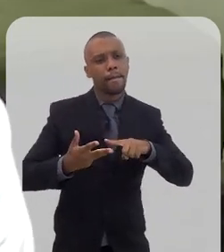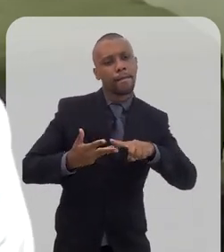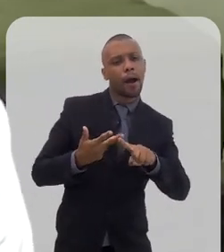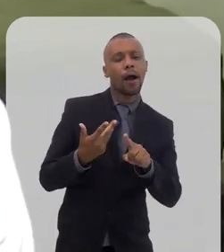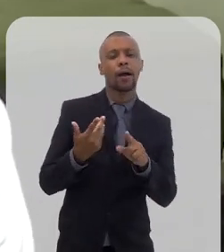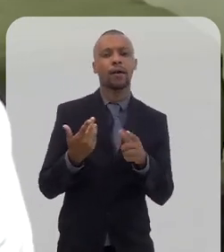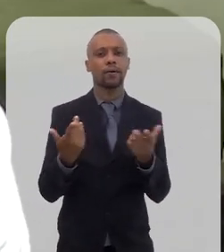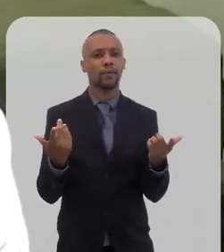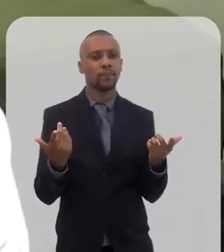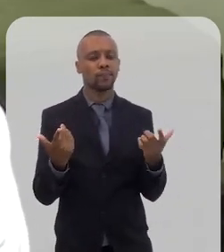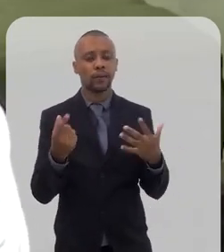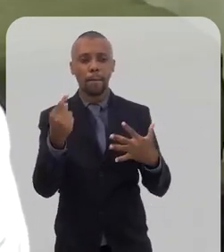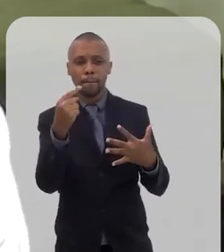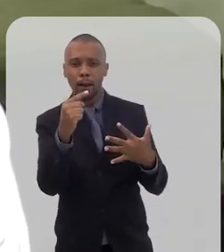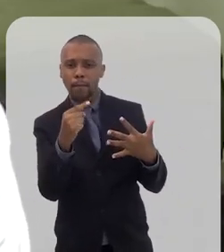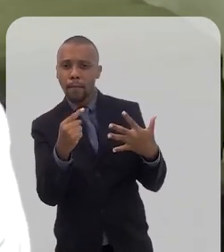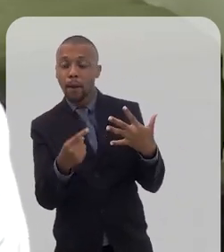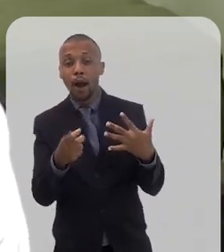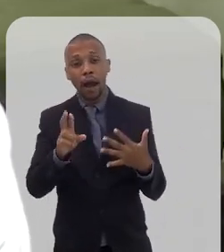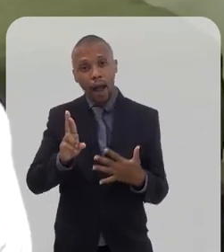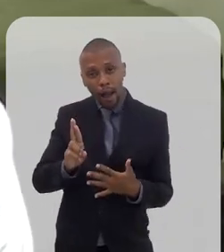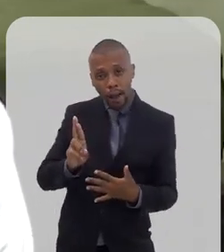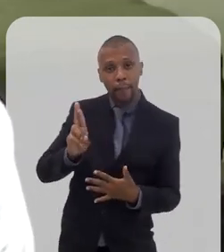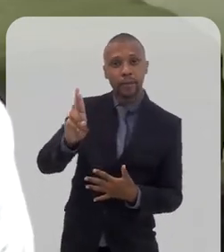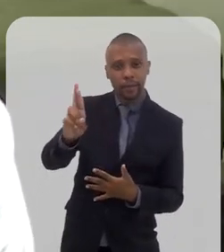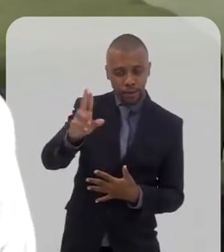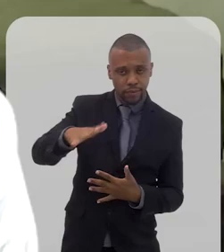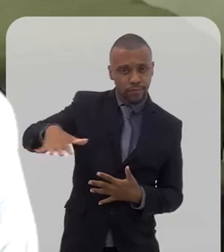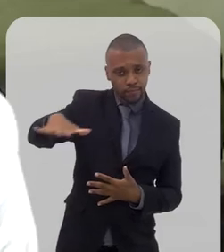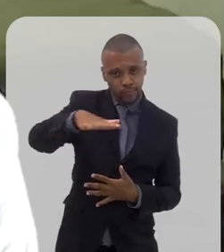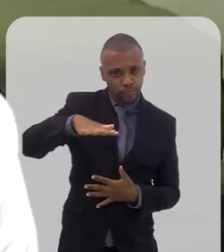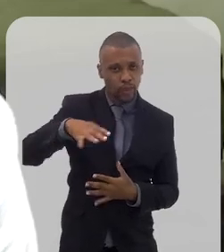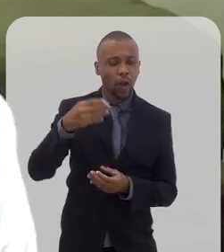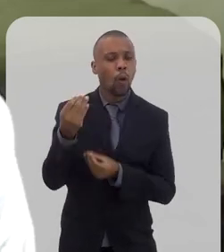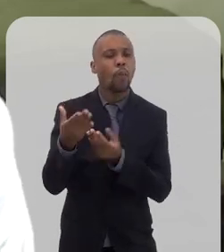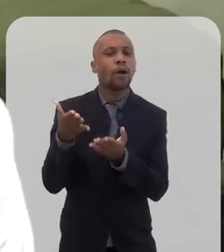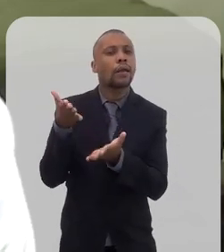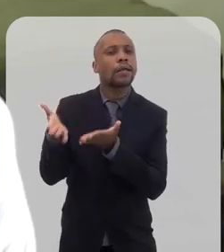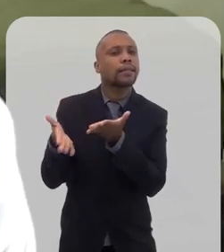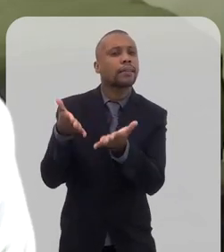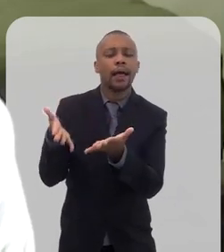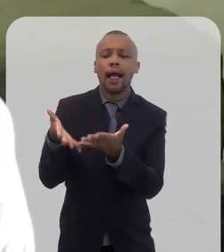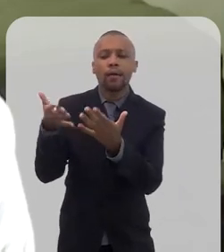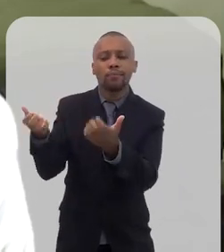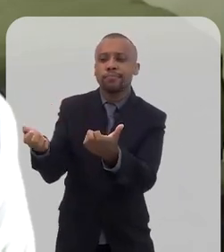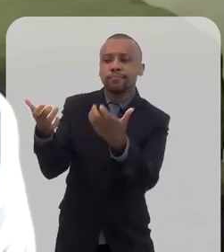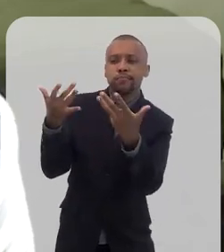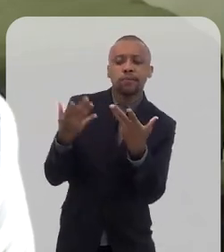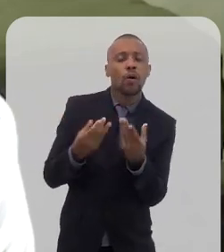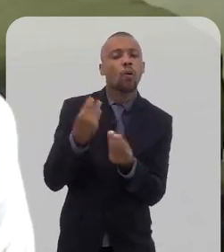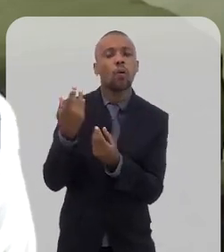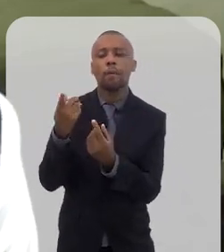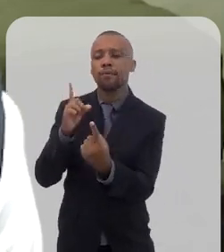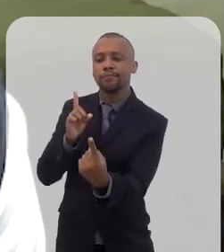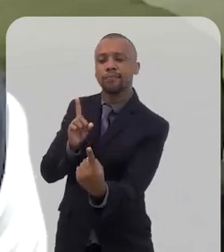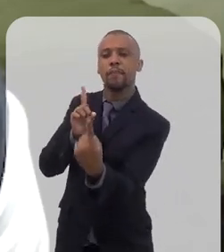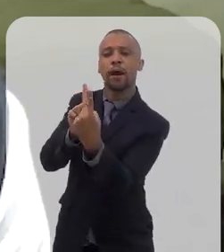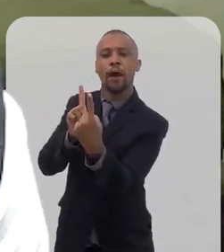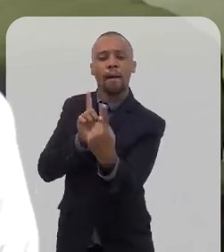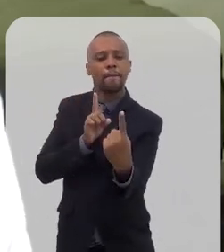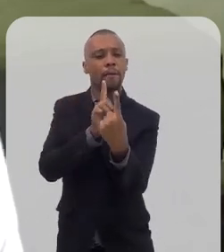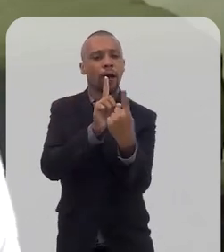toda o decoro, a representatividade que eles têm em campo, como lidar com o informante, como fazer a